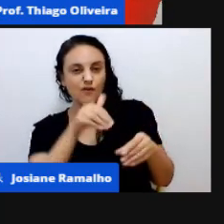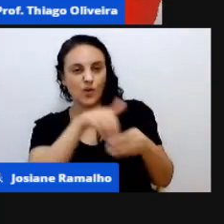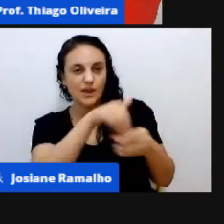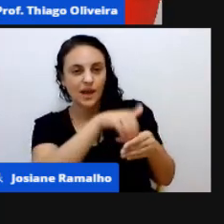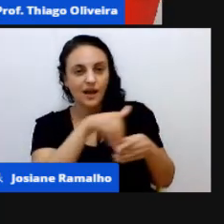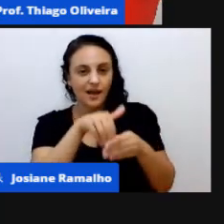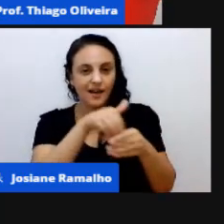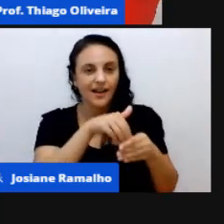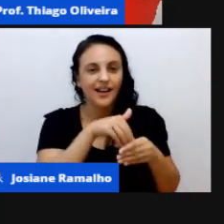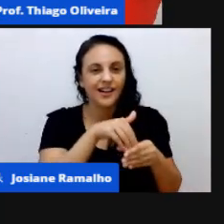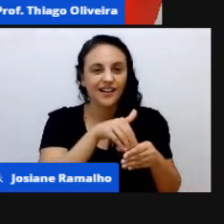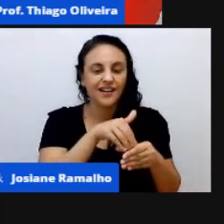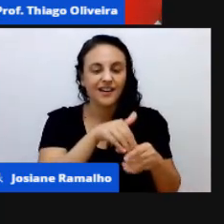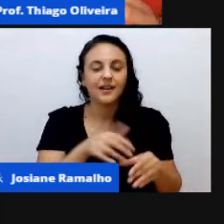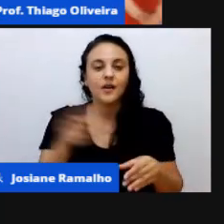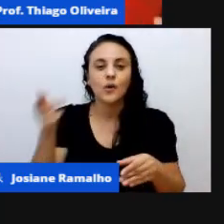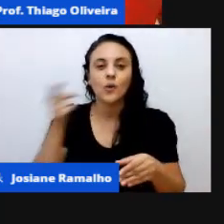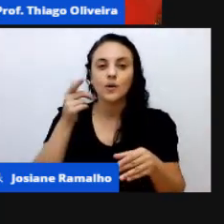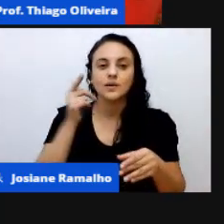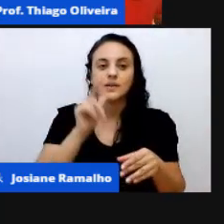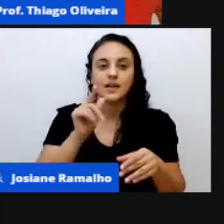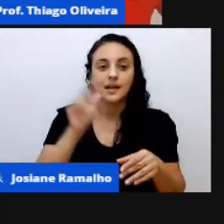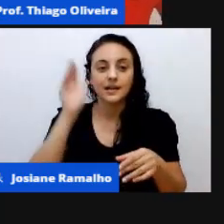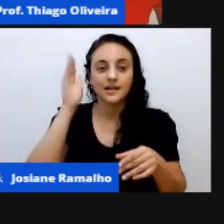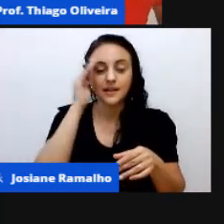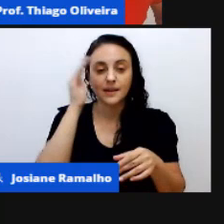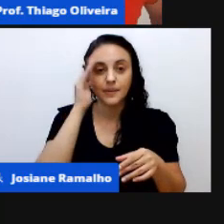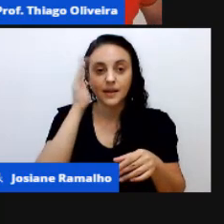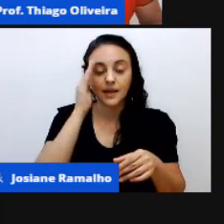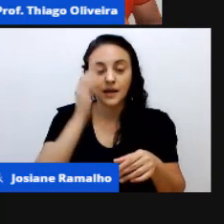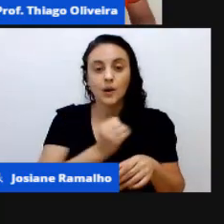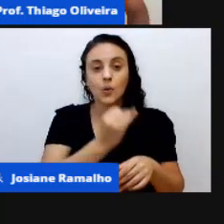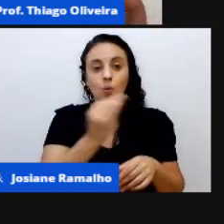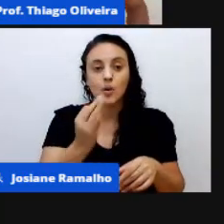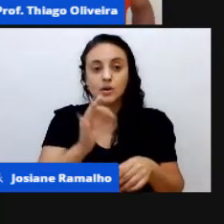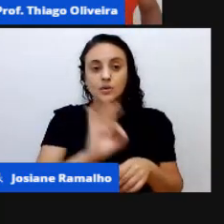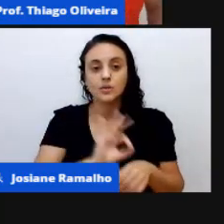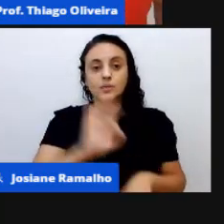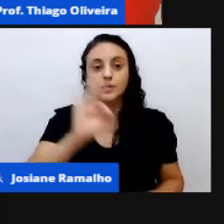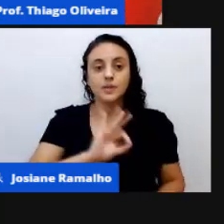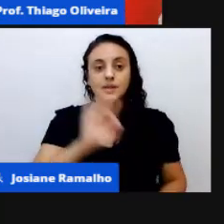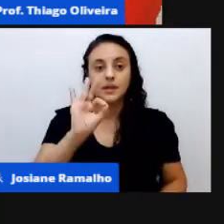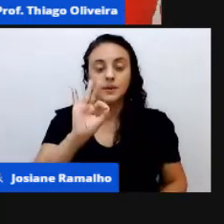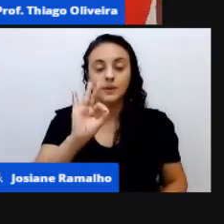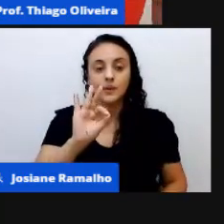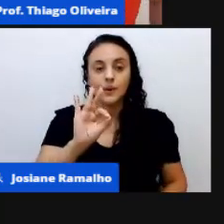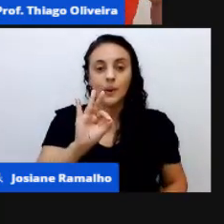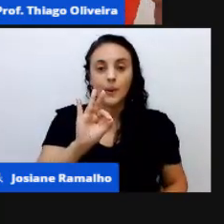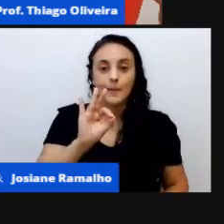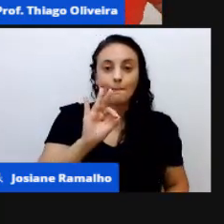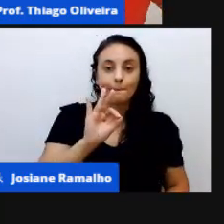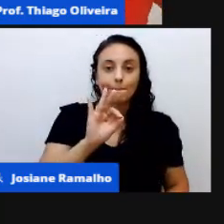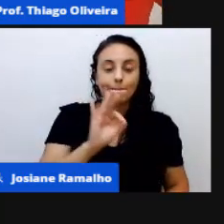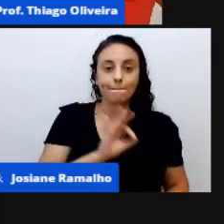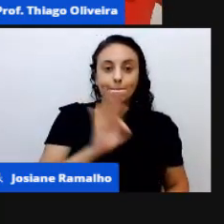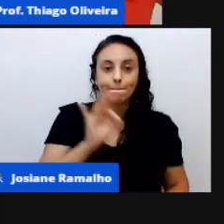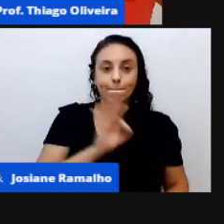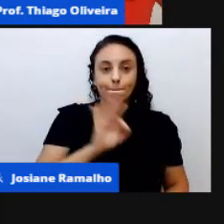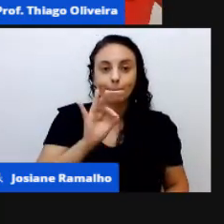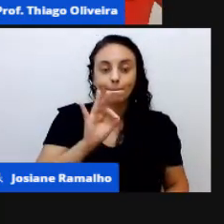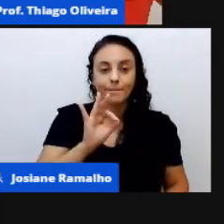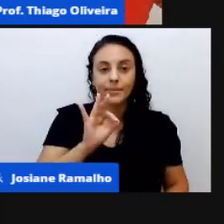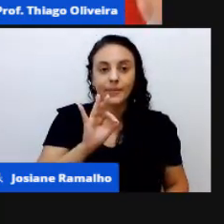consegue, em tempo real, saber quantos por cento a porcentagem da